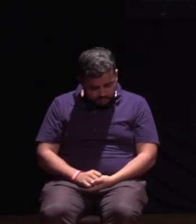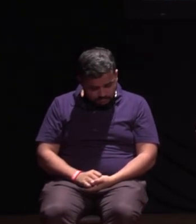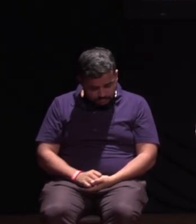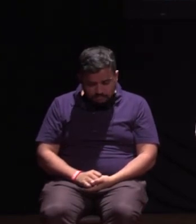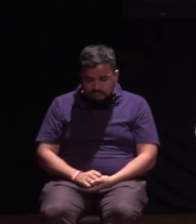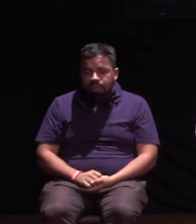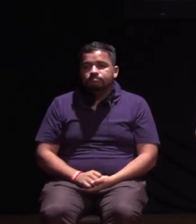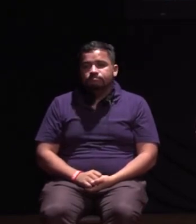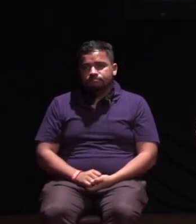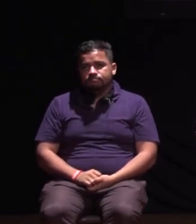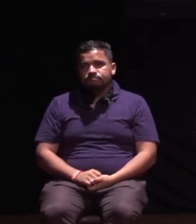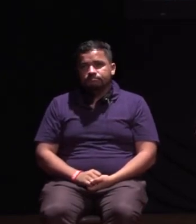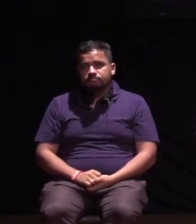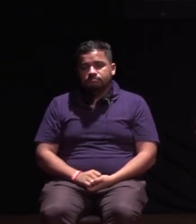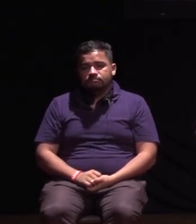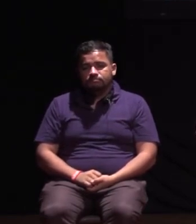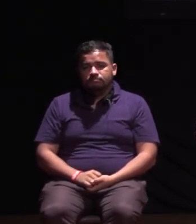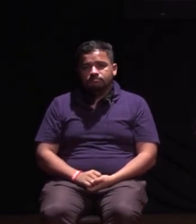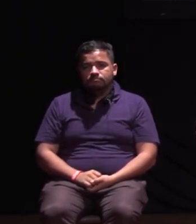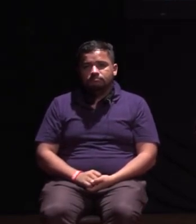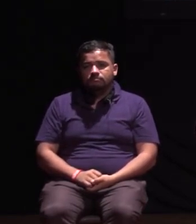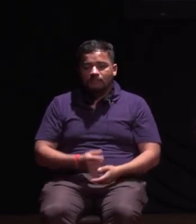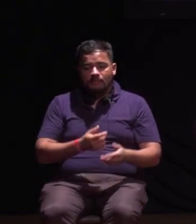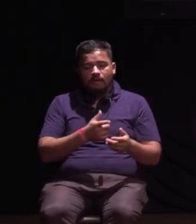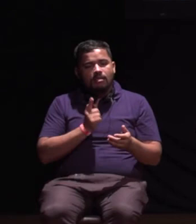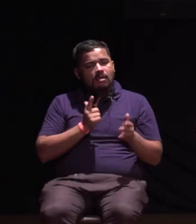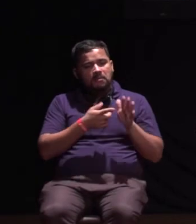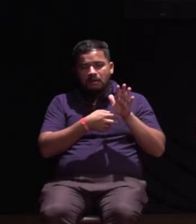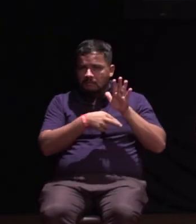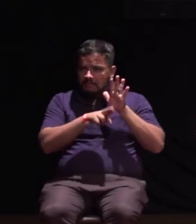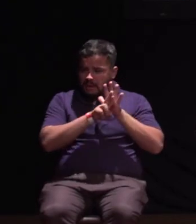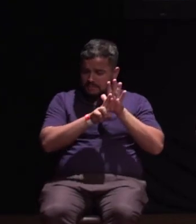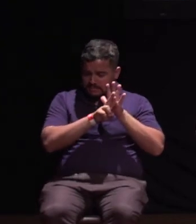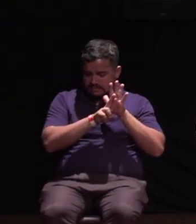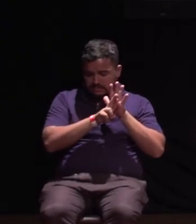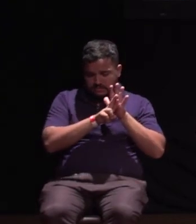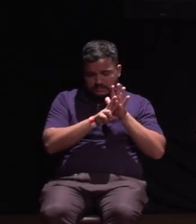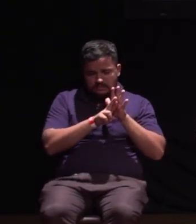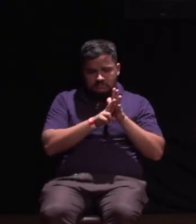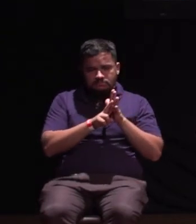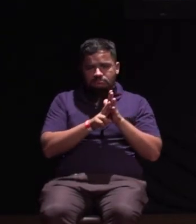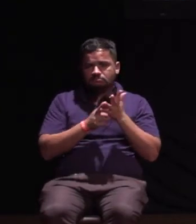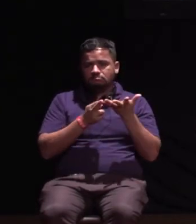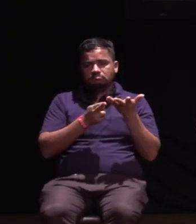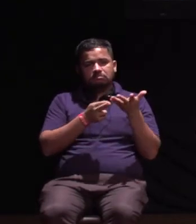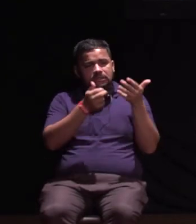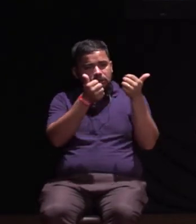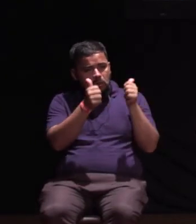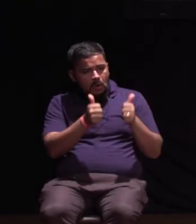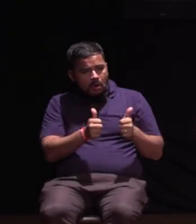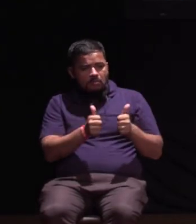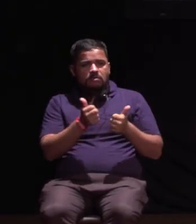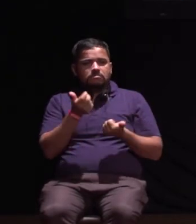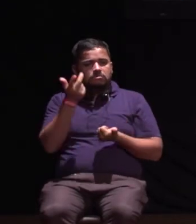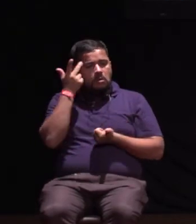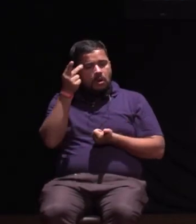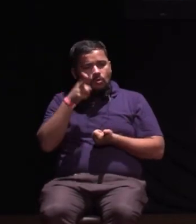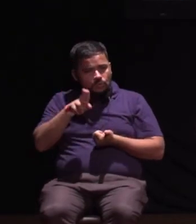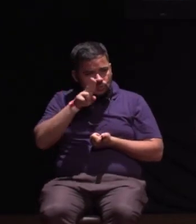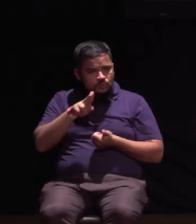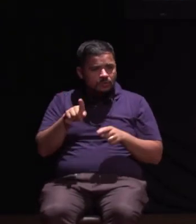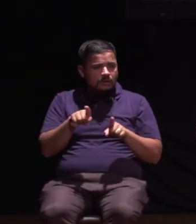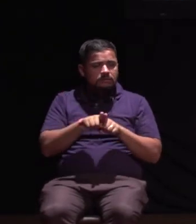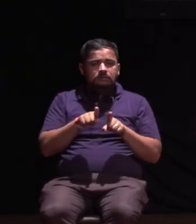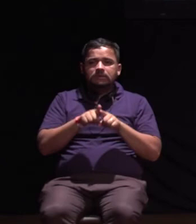trazer uma representação das obras das artes visuais, ou que ela tome